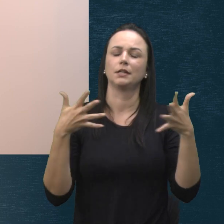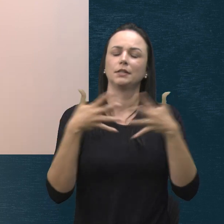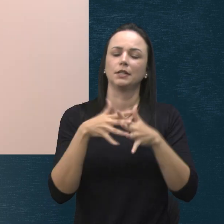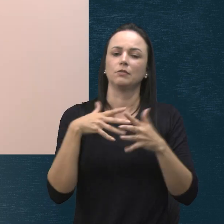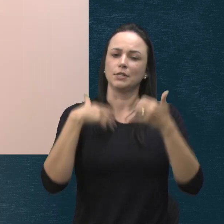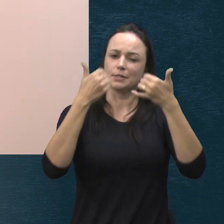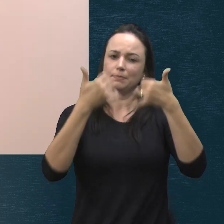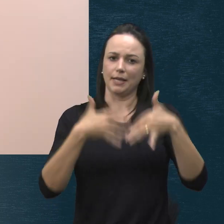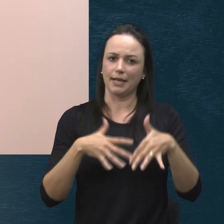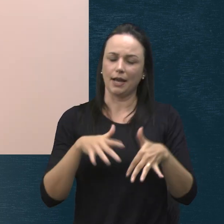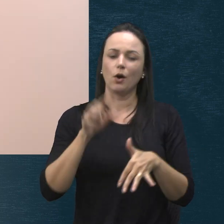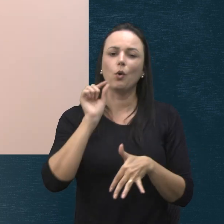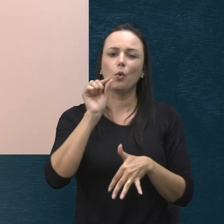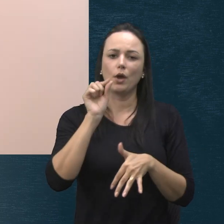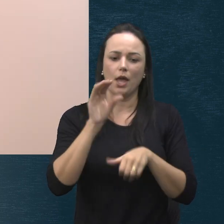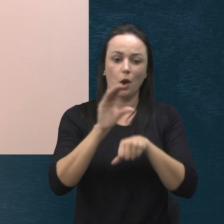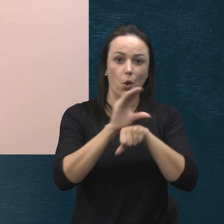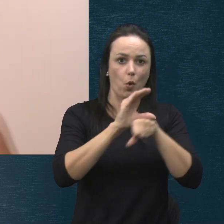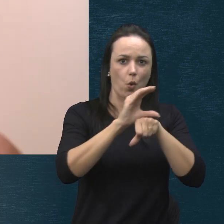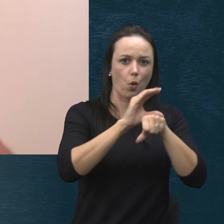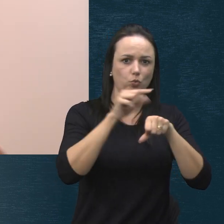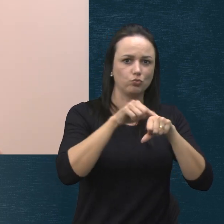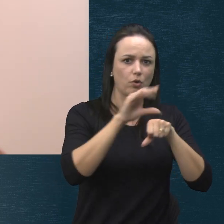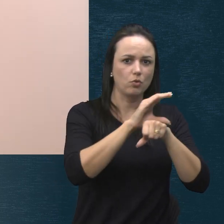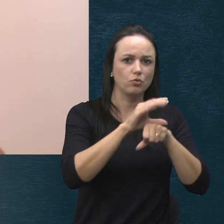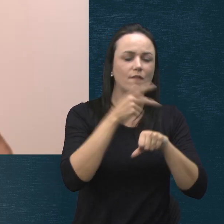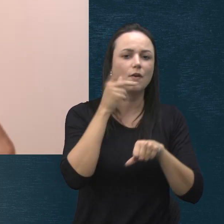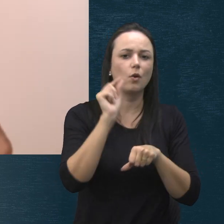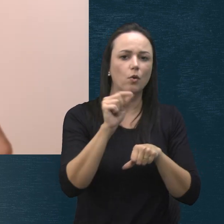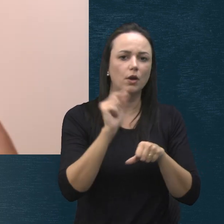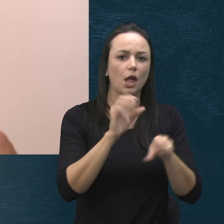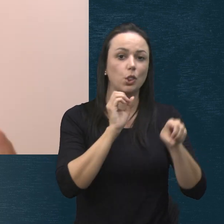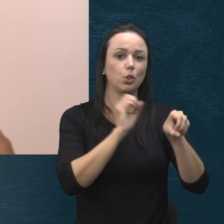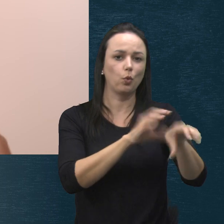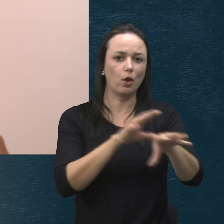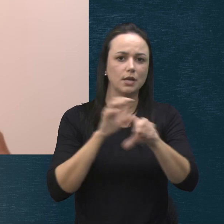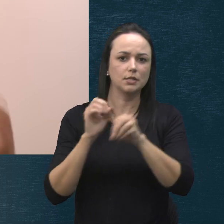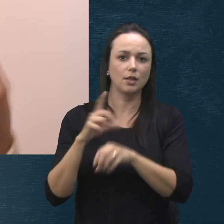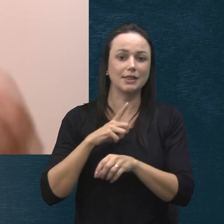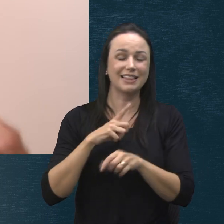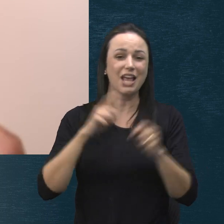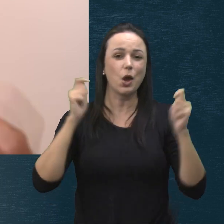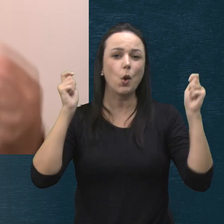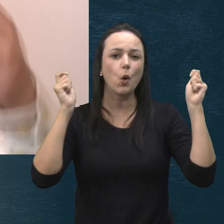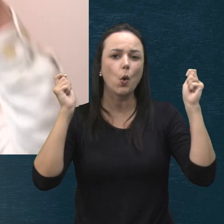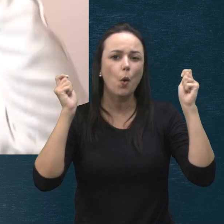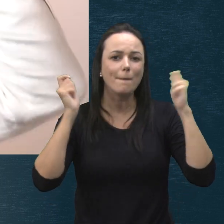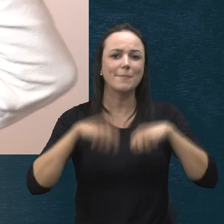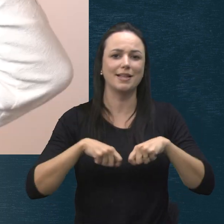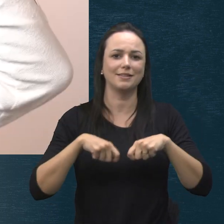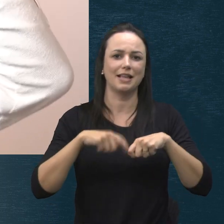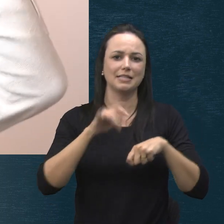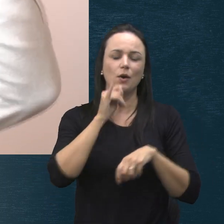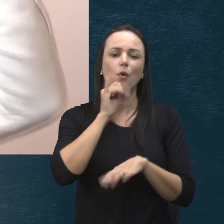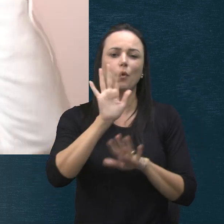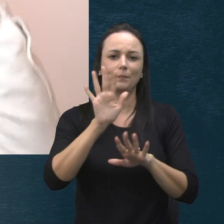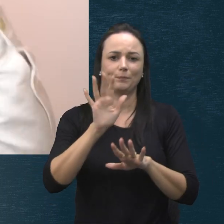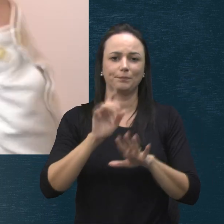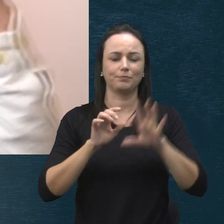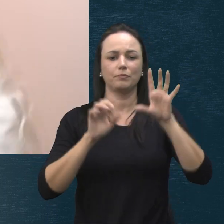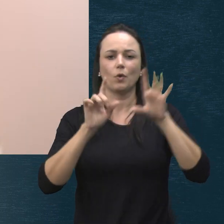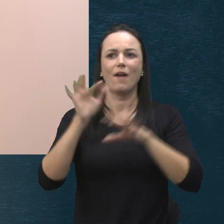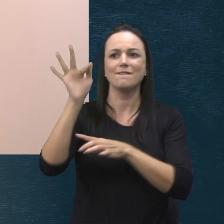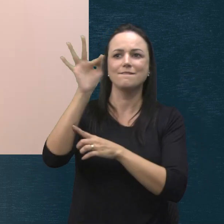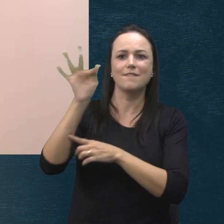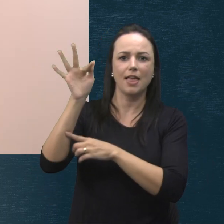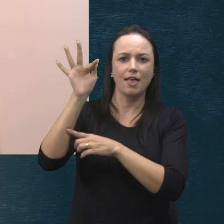para vocês. A Constituição, ela diz o seguinte, que a educação, ela tem uma competência que é concorrente. Ou seja, não é federação que